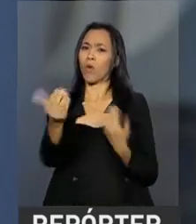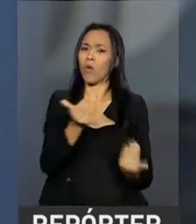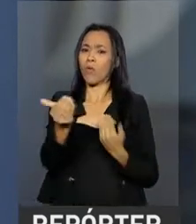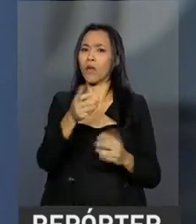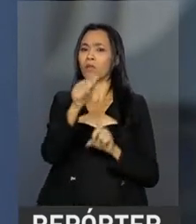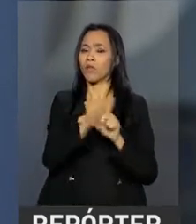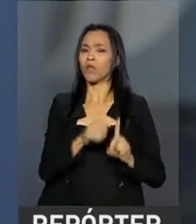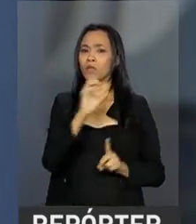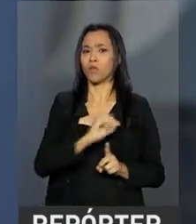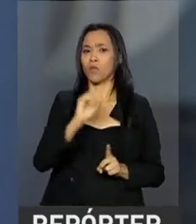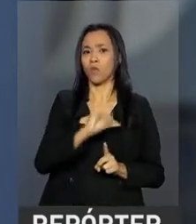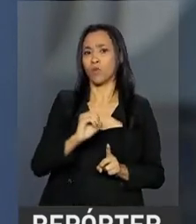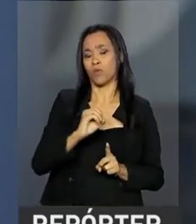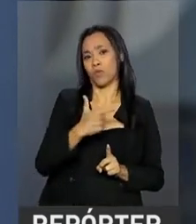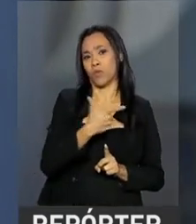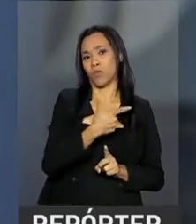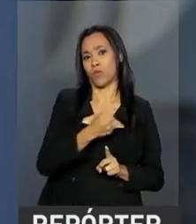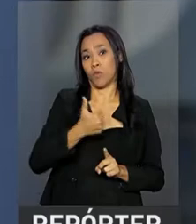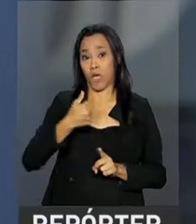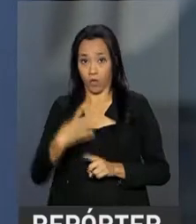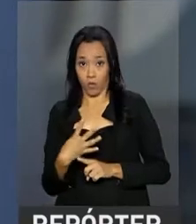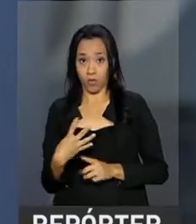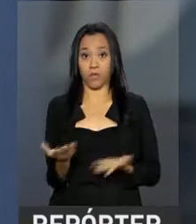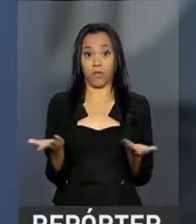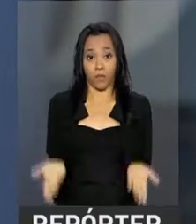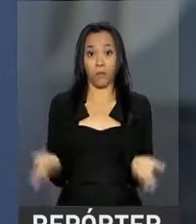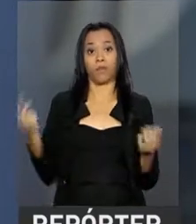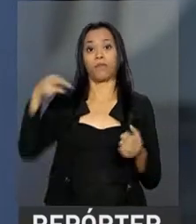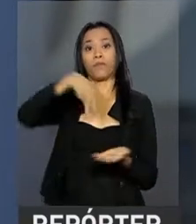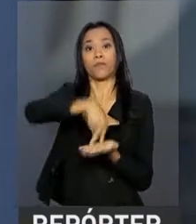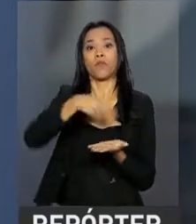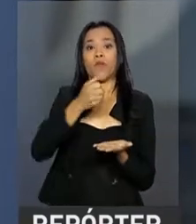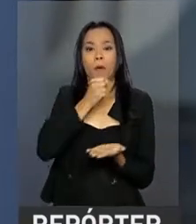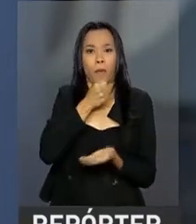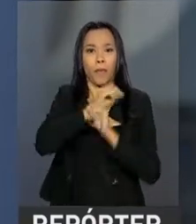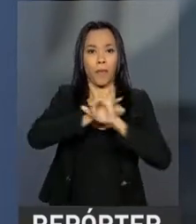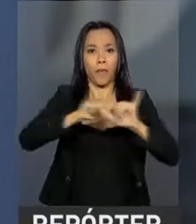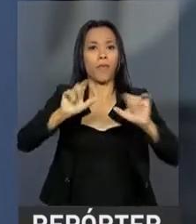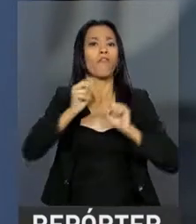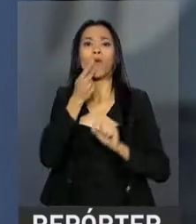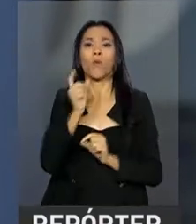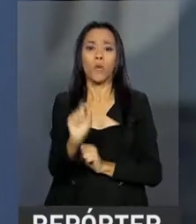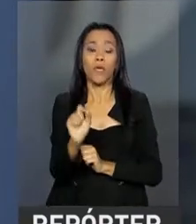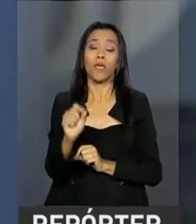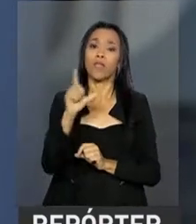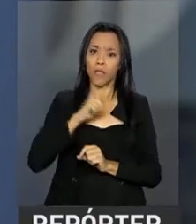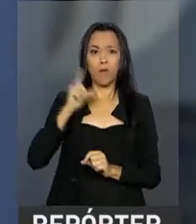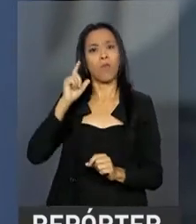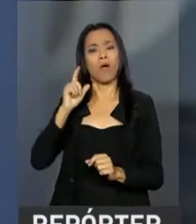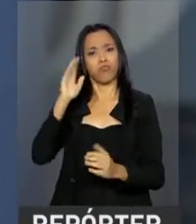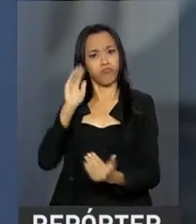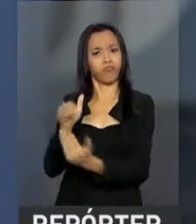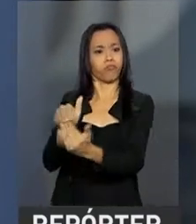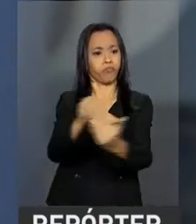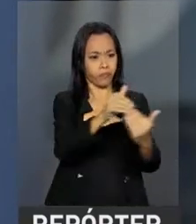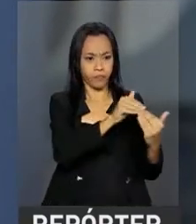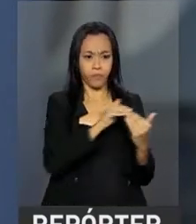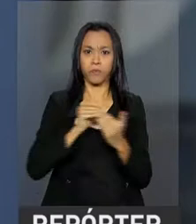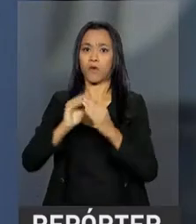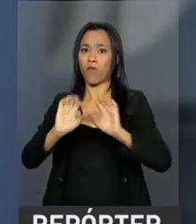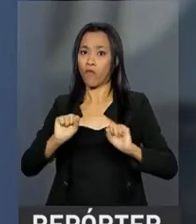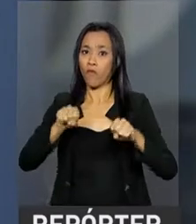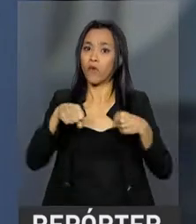2014 segundo o porta voz alexandre para hora existe um consenso no país sobre o fortalecimento dos